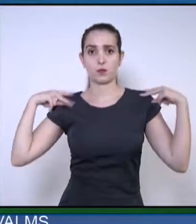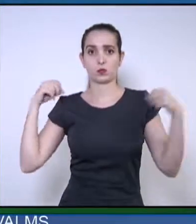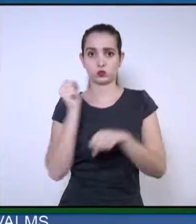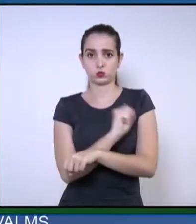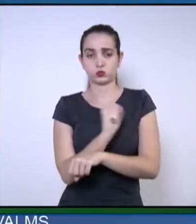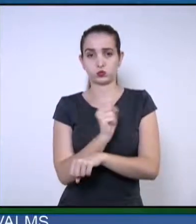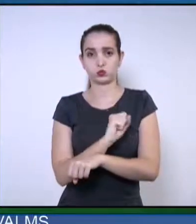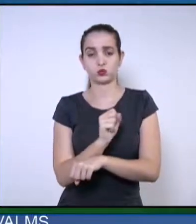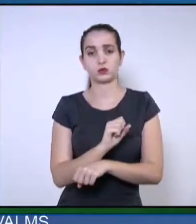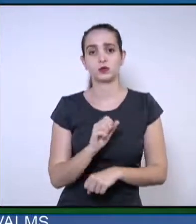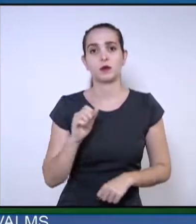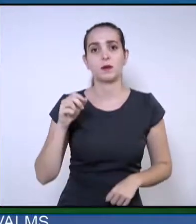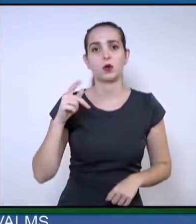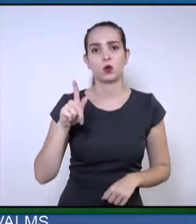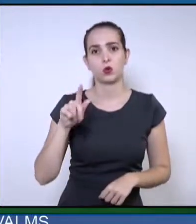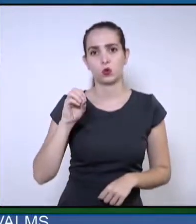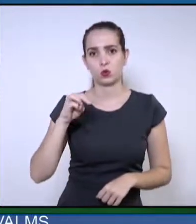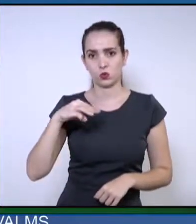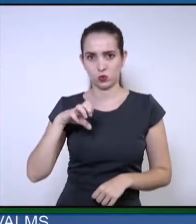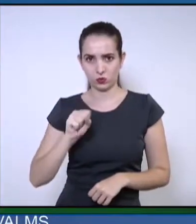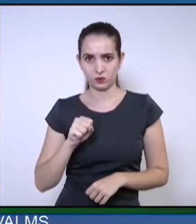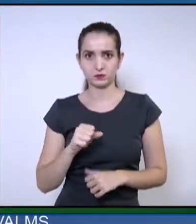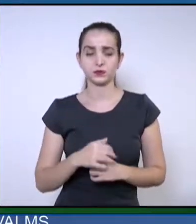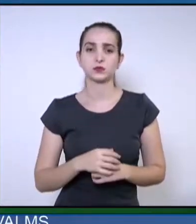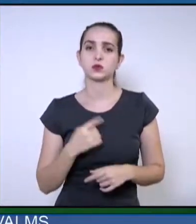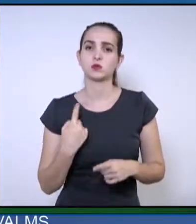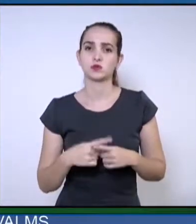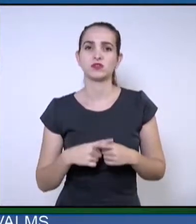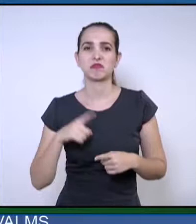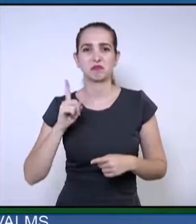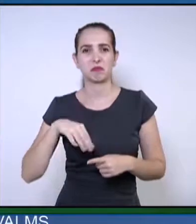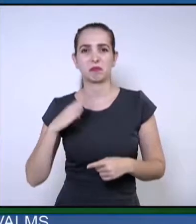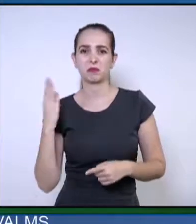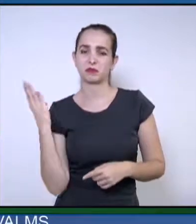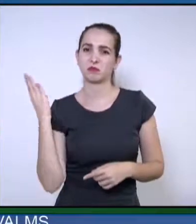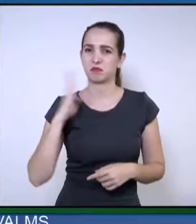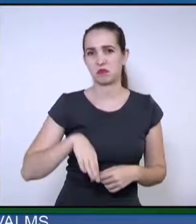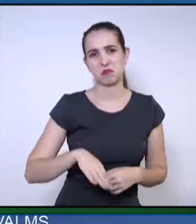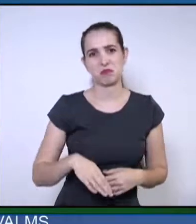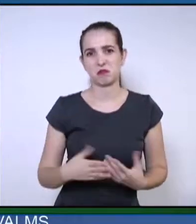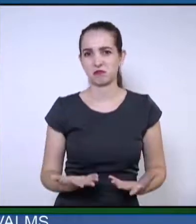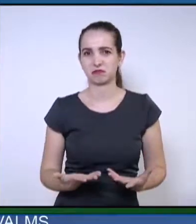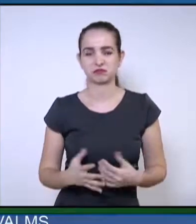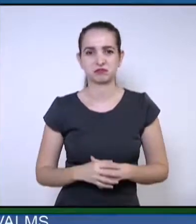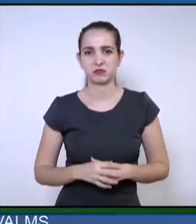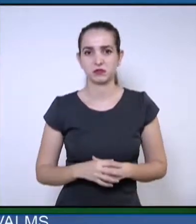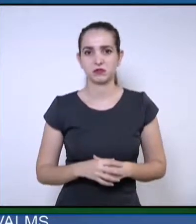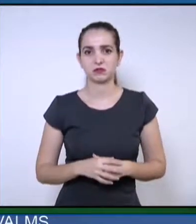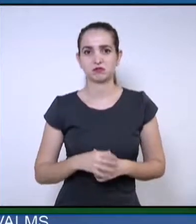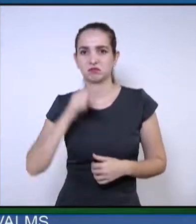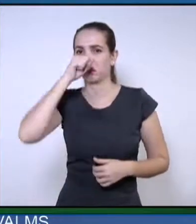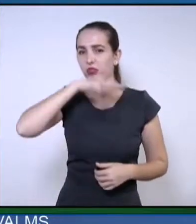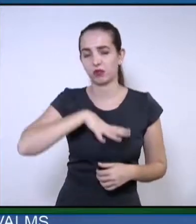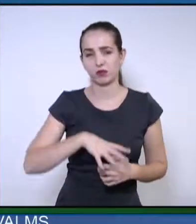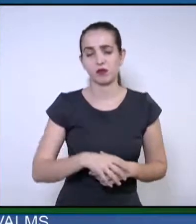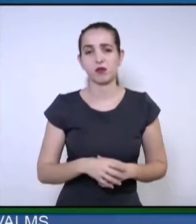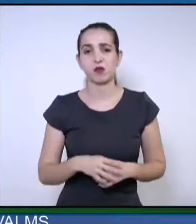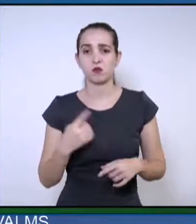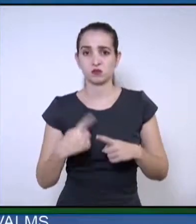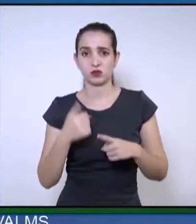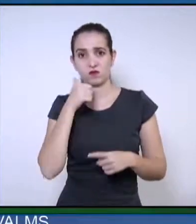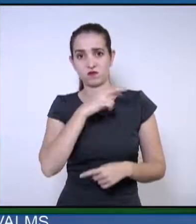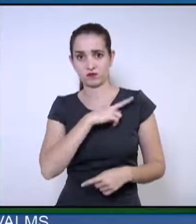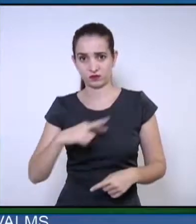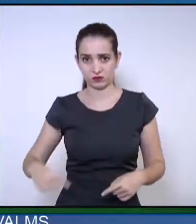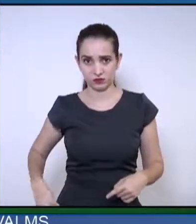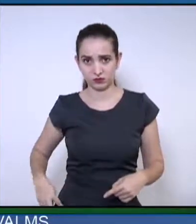Gomes, de forma covarde. A vereadora que estava